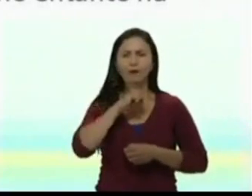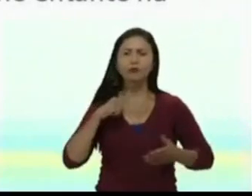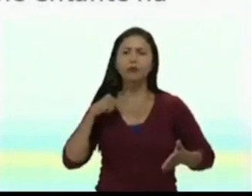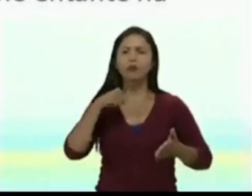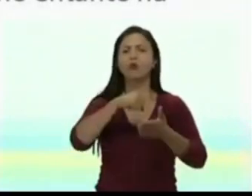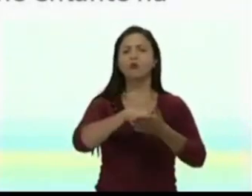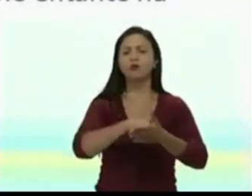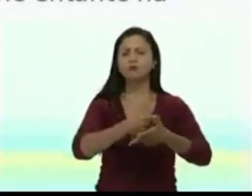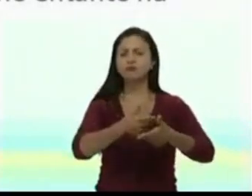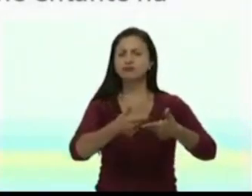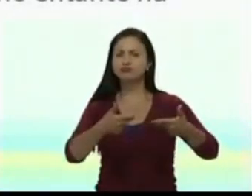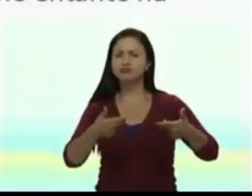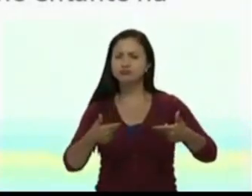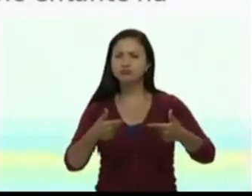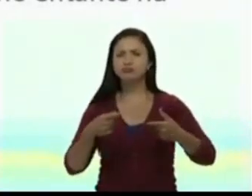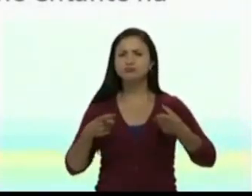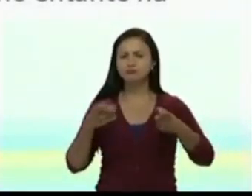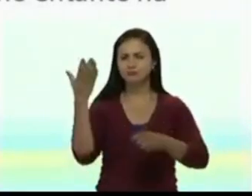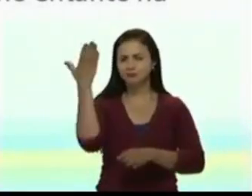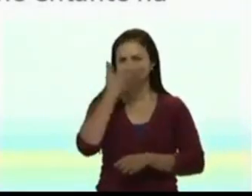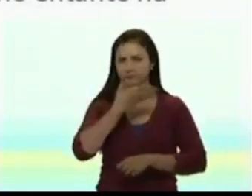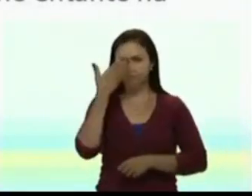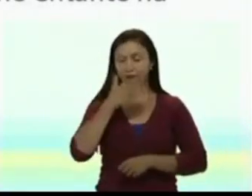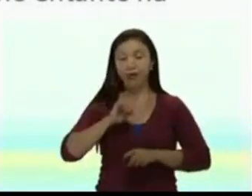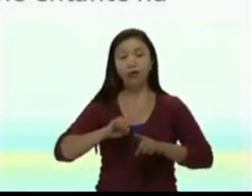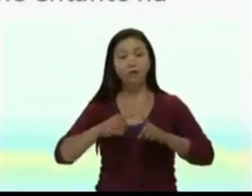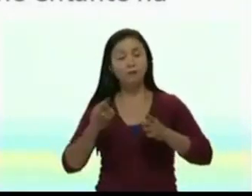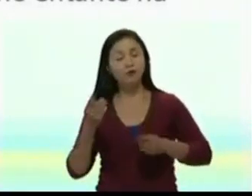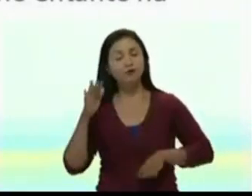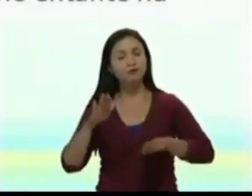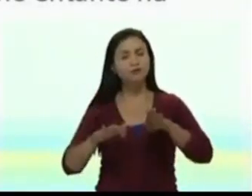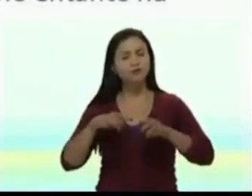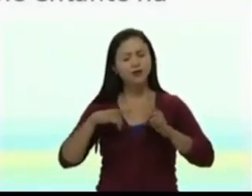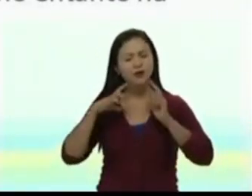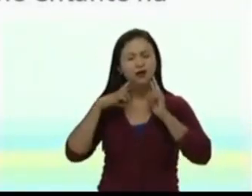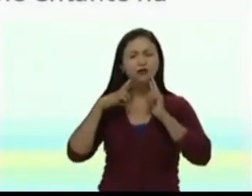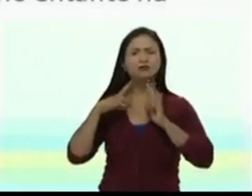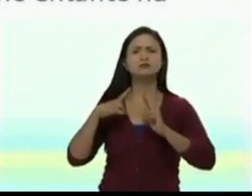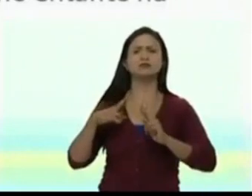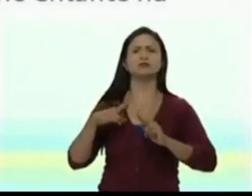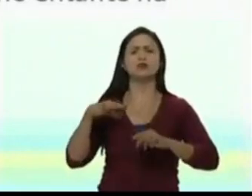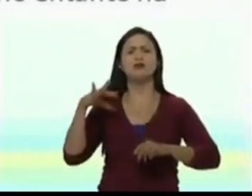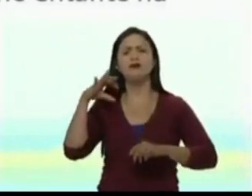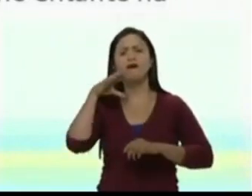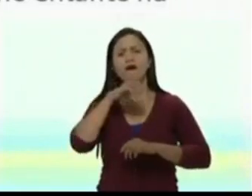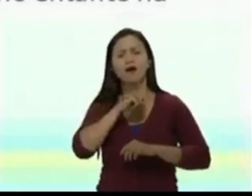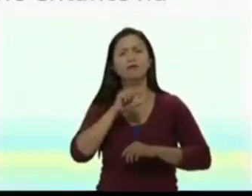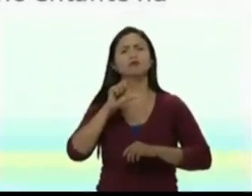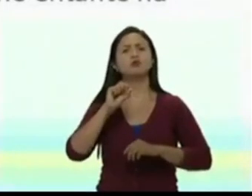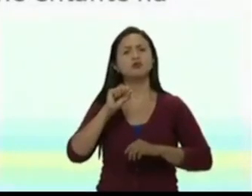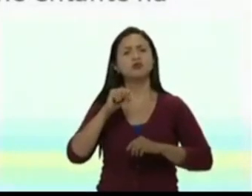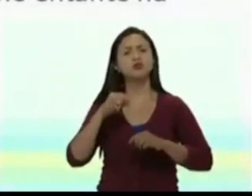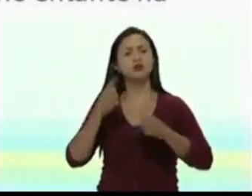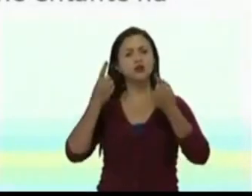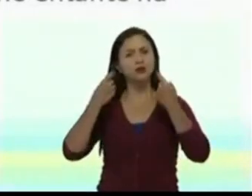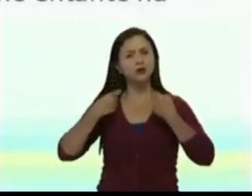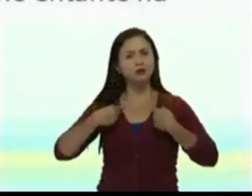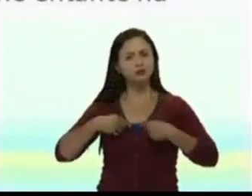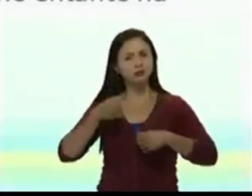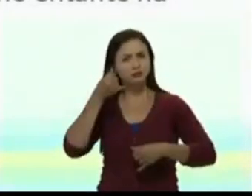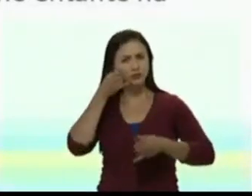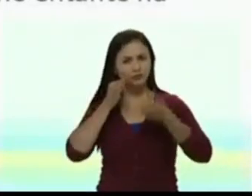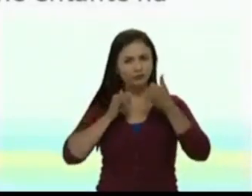diversos antígenos, mas existem algumas situações em que há uma resposta exagerada do sistema imunológico, como